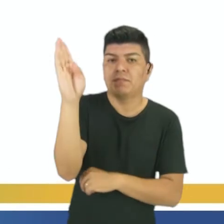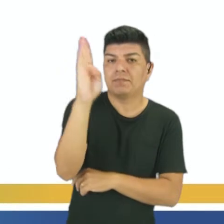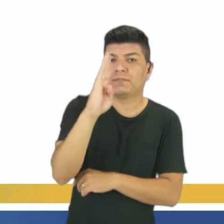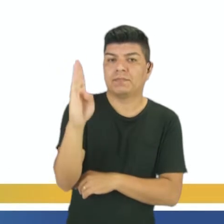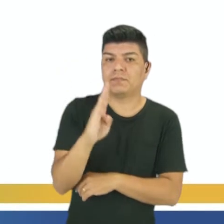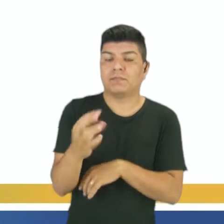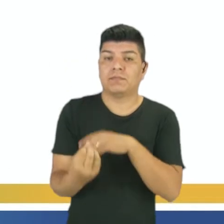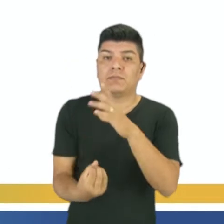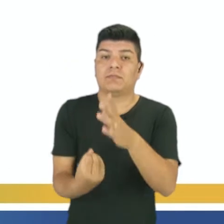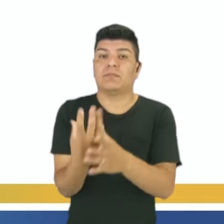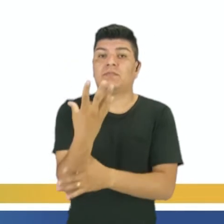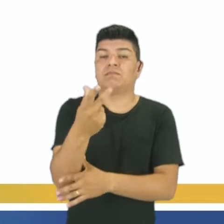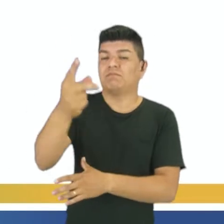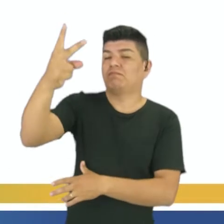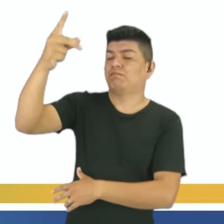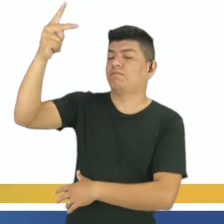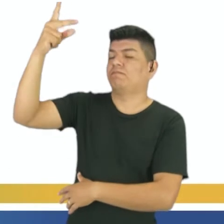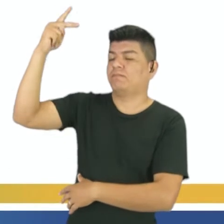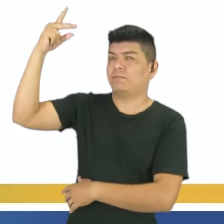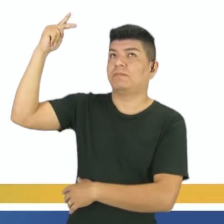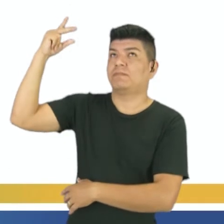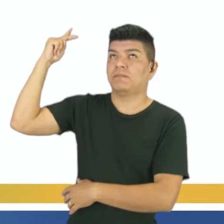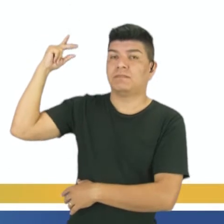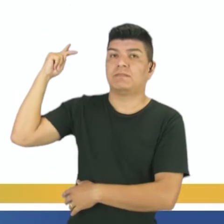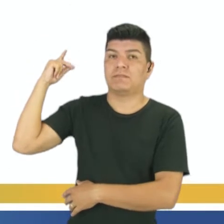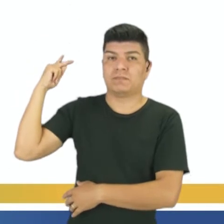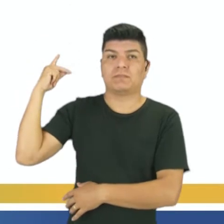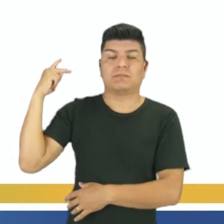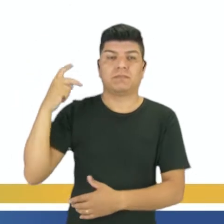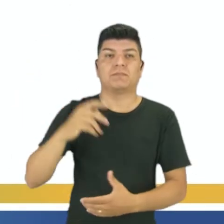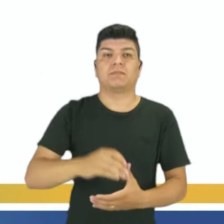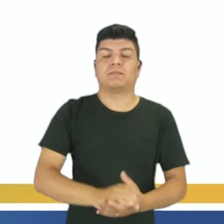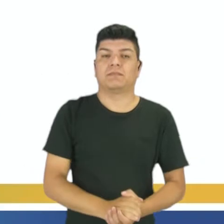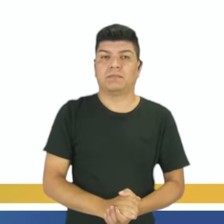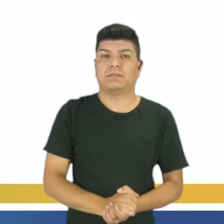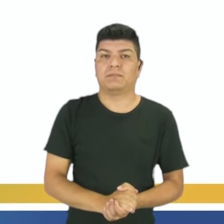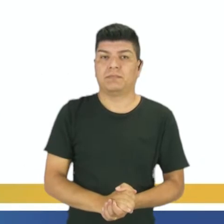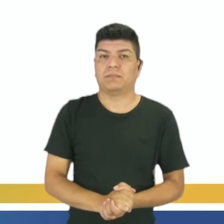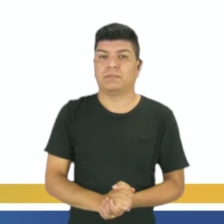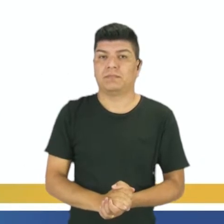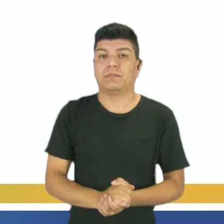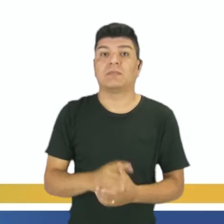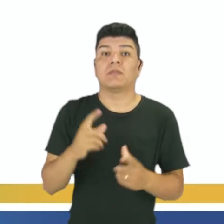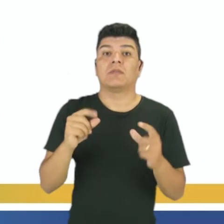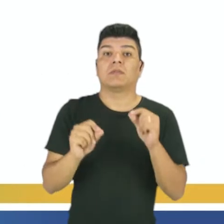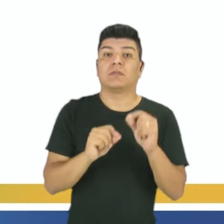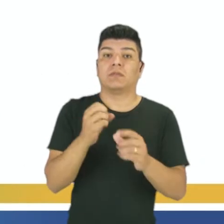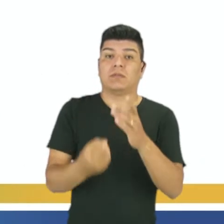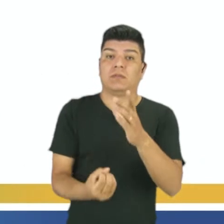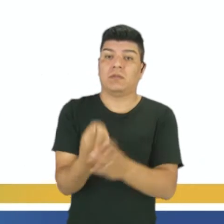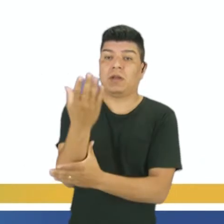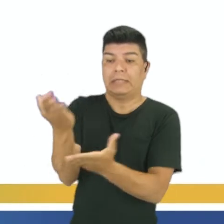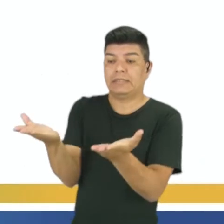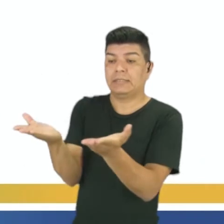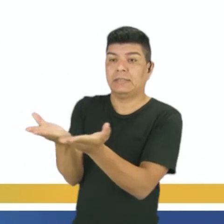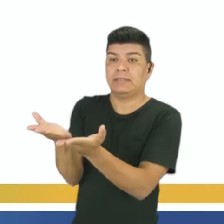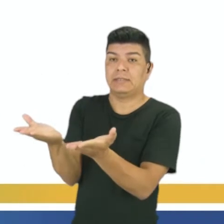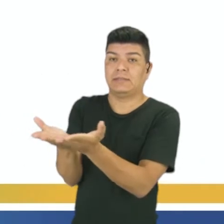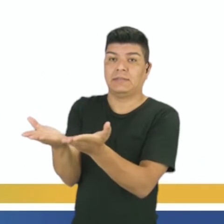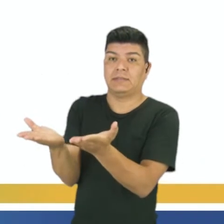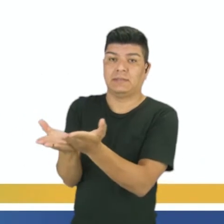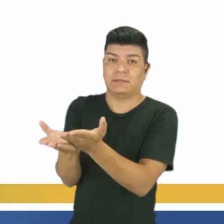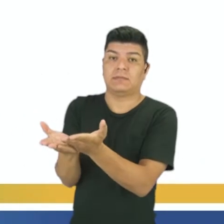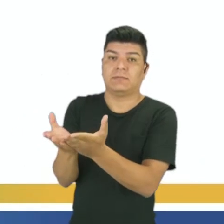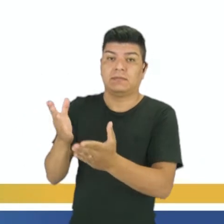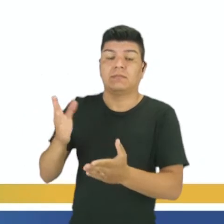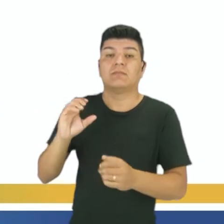suas origens, vêm de muito tempo atrás. Ela vem da origem da era cristã, pois